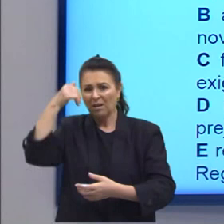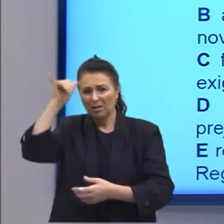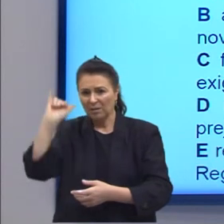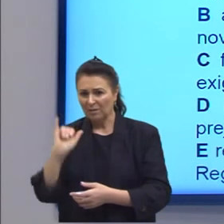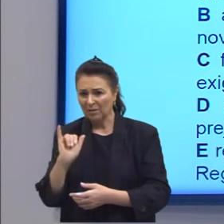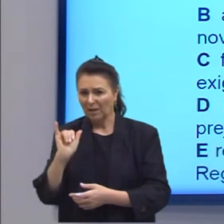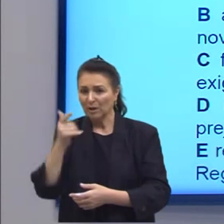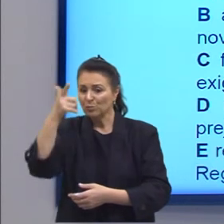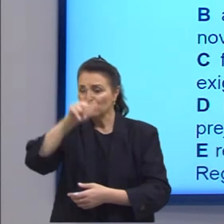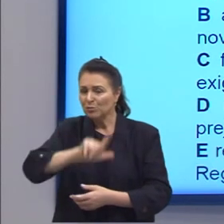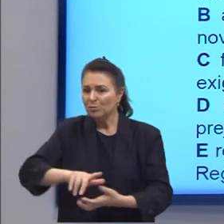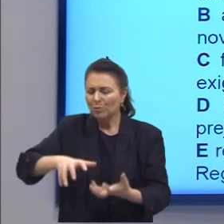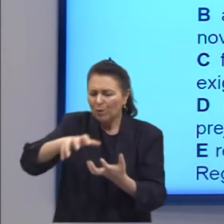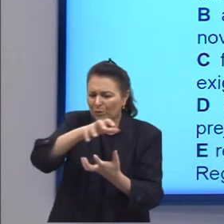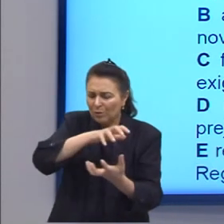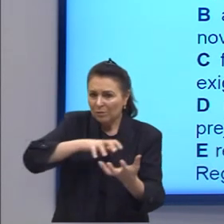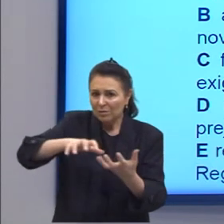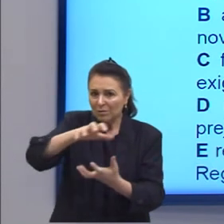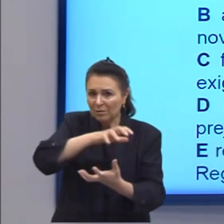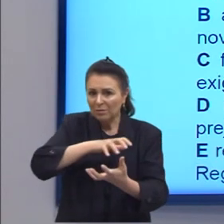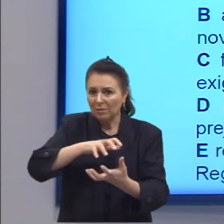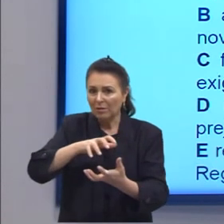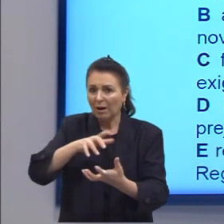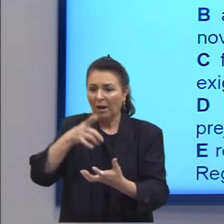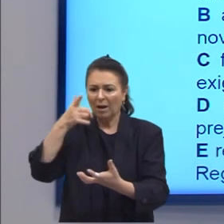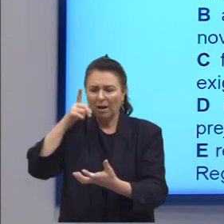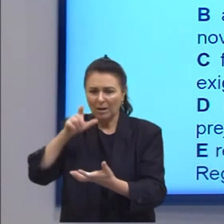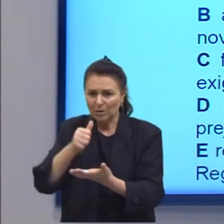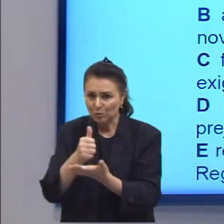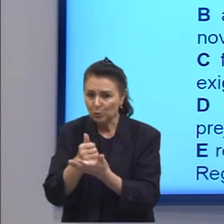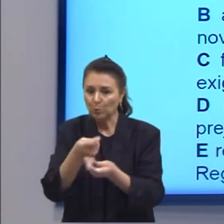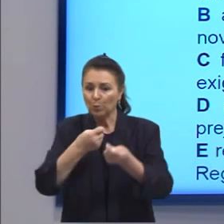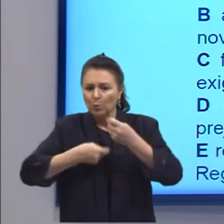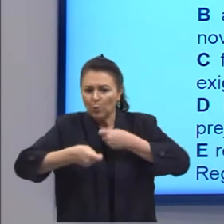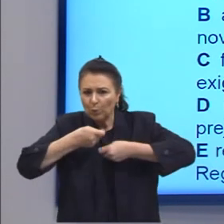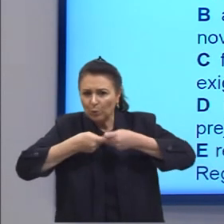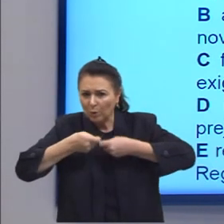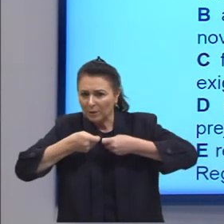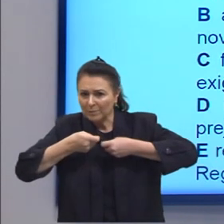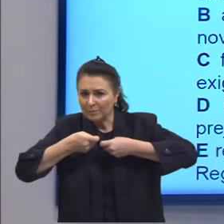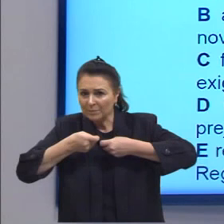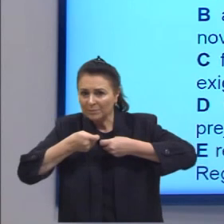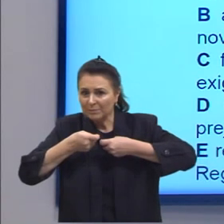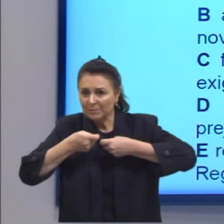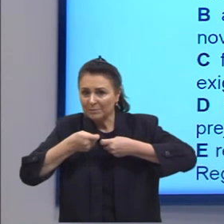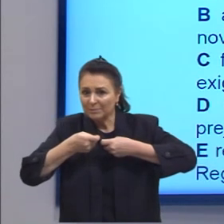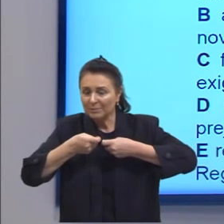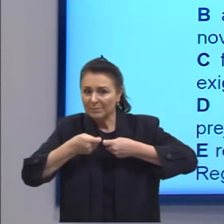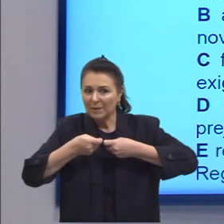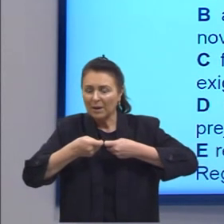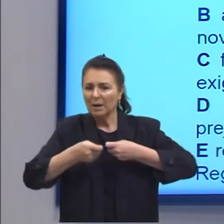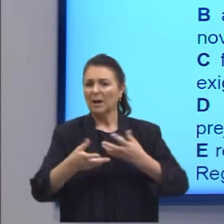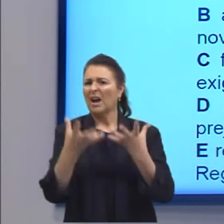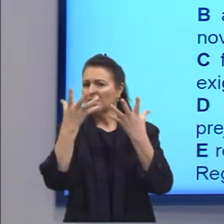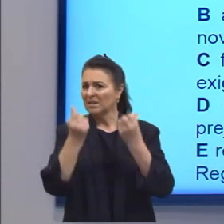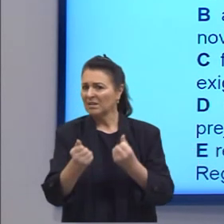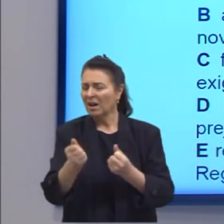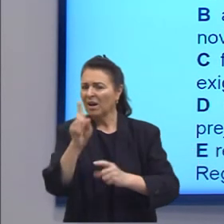rebeliões garantindo o controle da situação então atender estes clamores seria